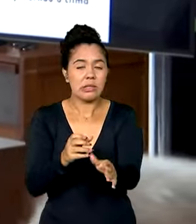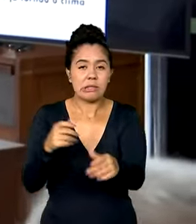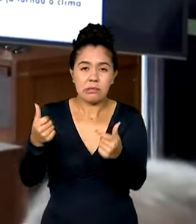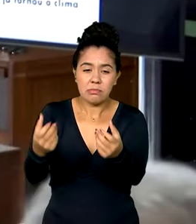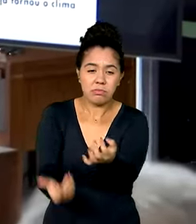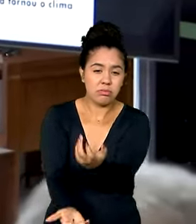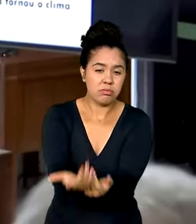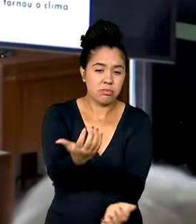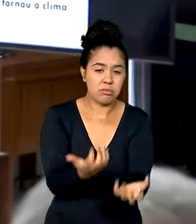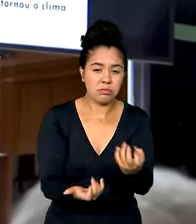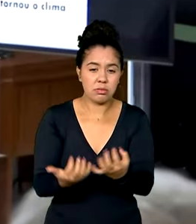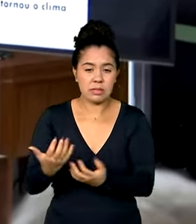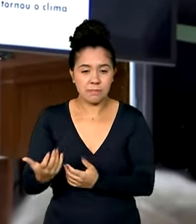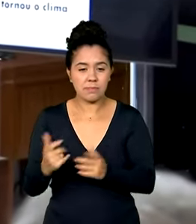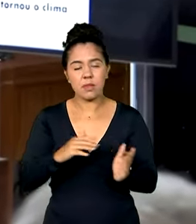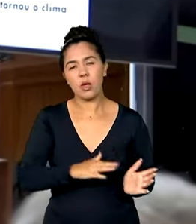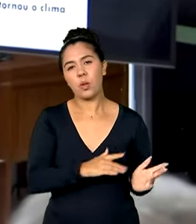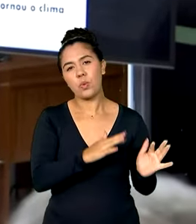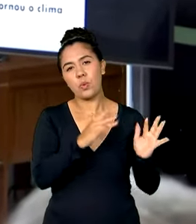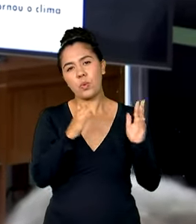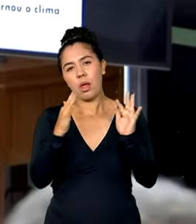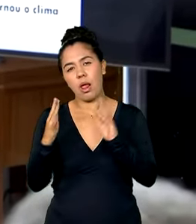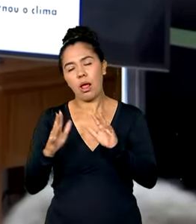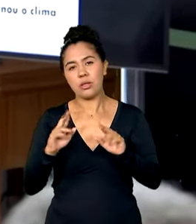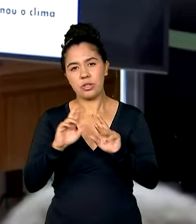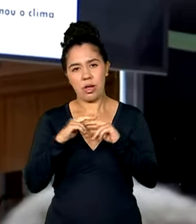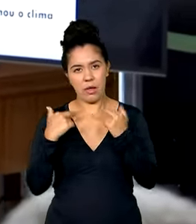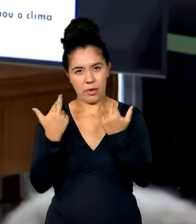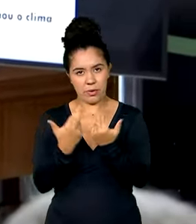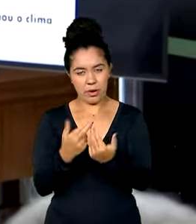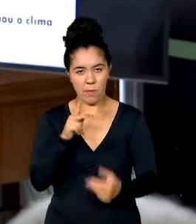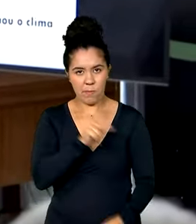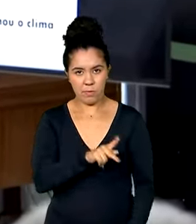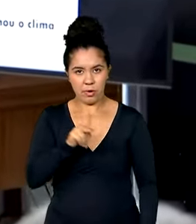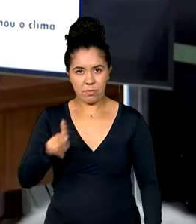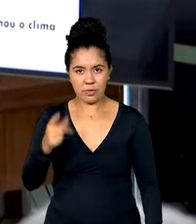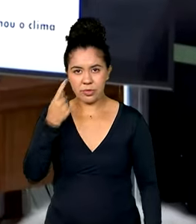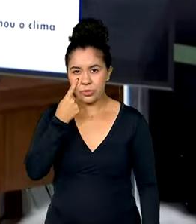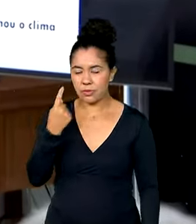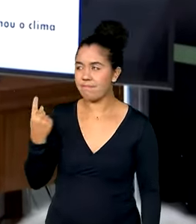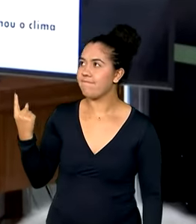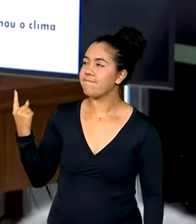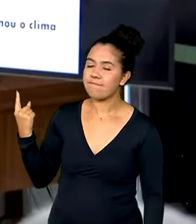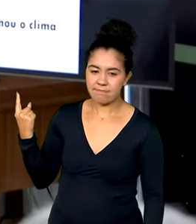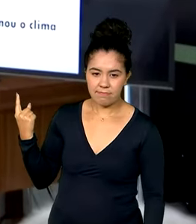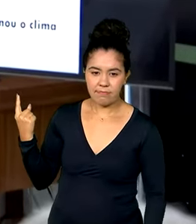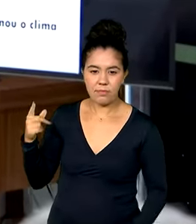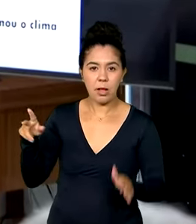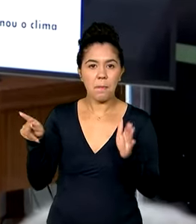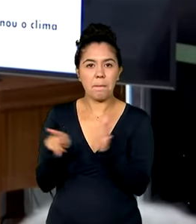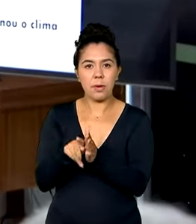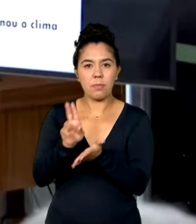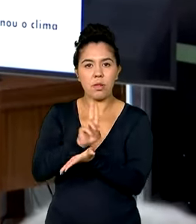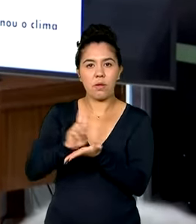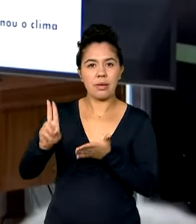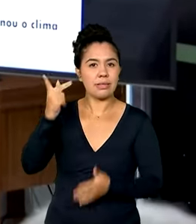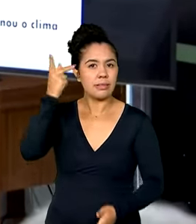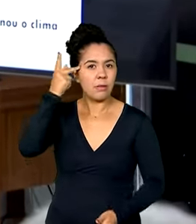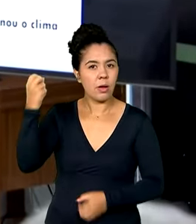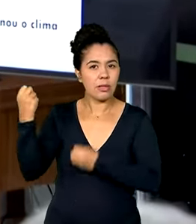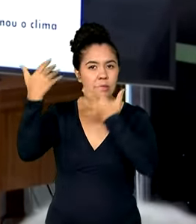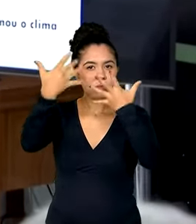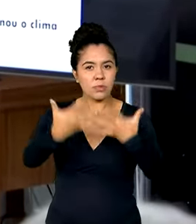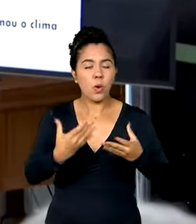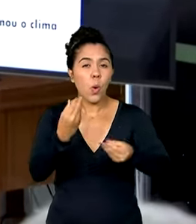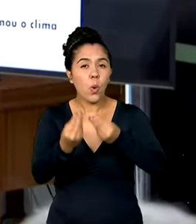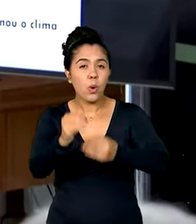a reunião, o professor Paulo Eduardo Attacho, doutor em Física Atmosférica pela Universidade de São Paulo, mostrou um cenário